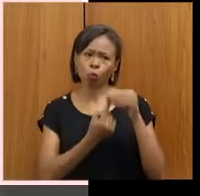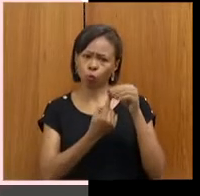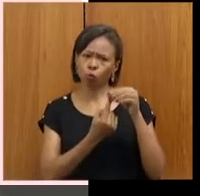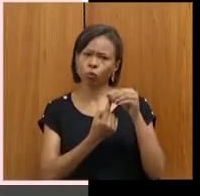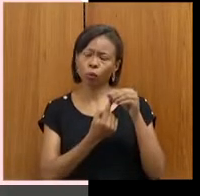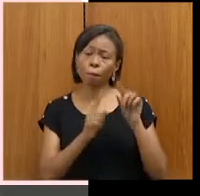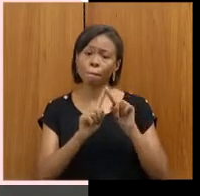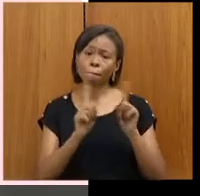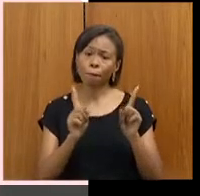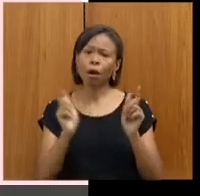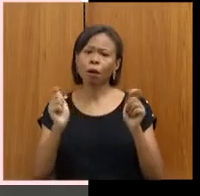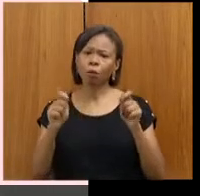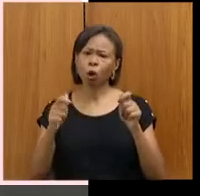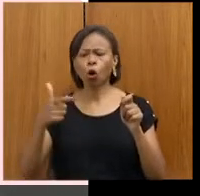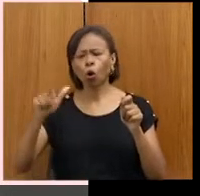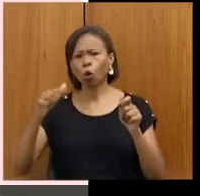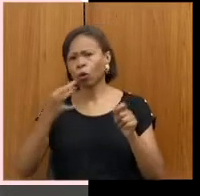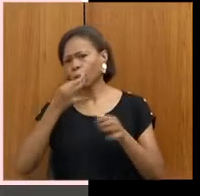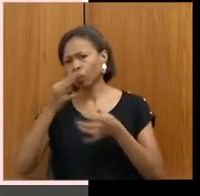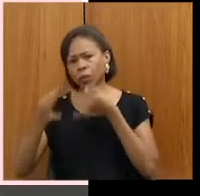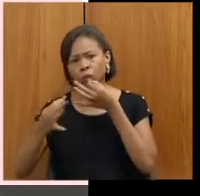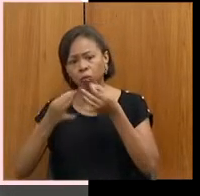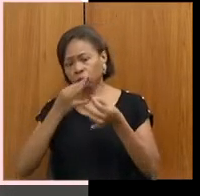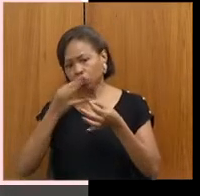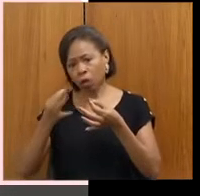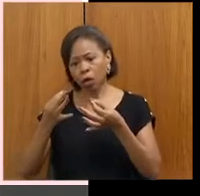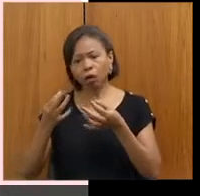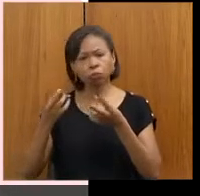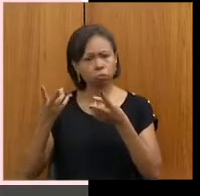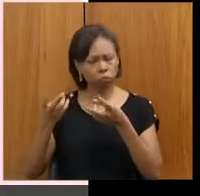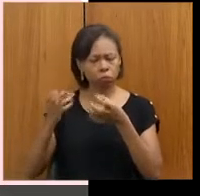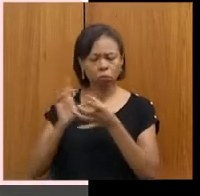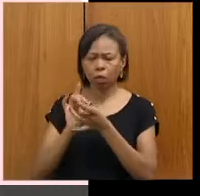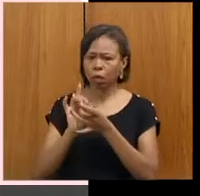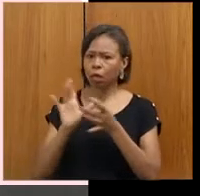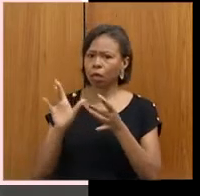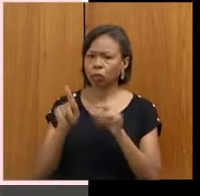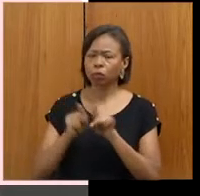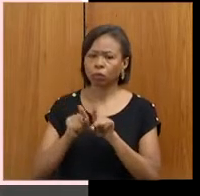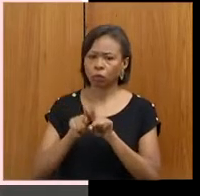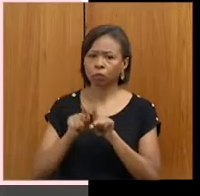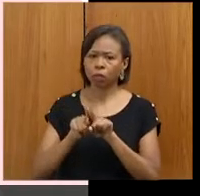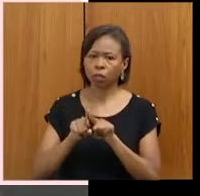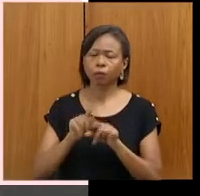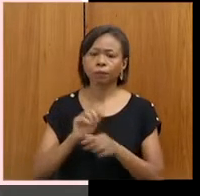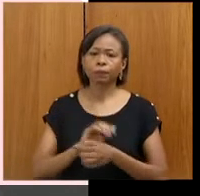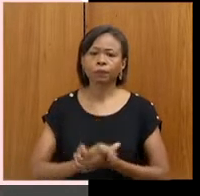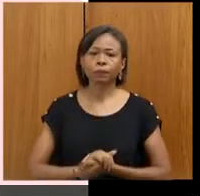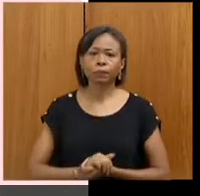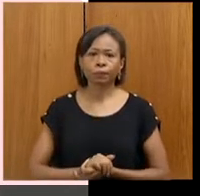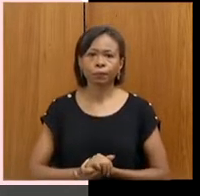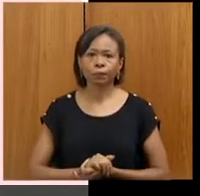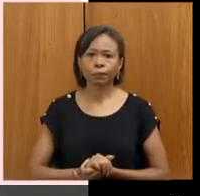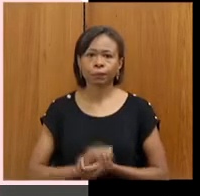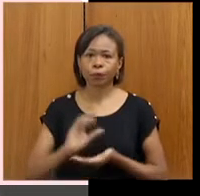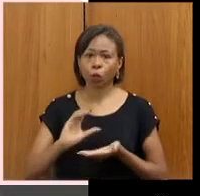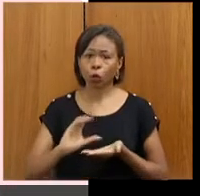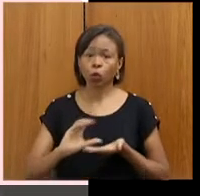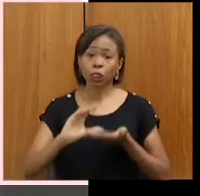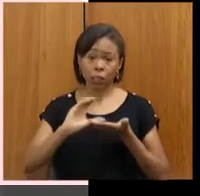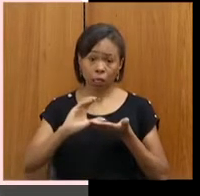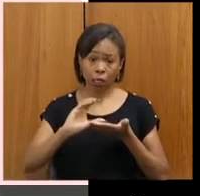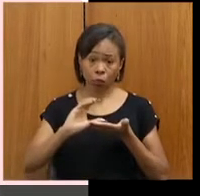ouvir opiniões e sugestões que a gente consiga botar em prática Com certeza o Estado está aberto o conselho de